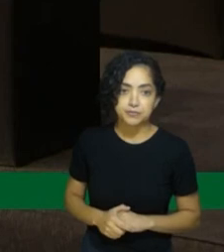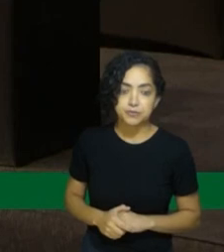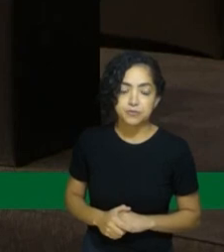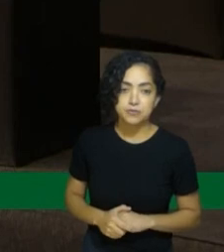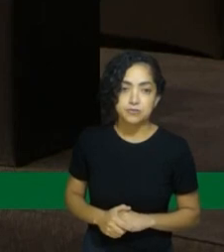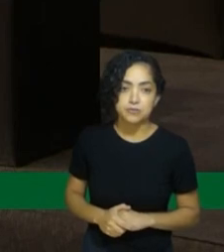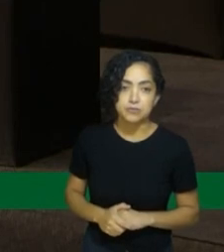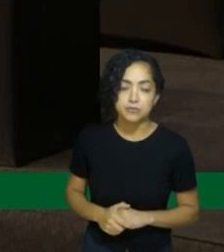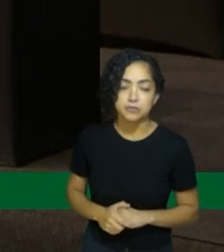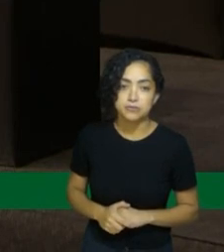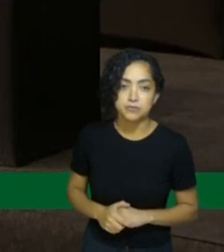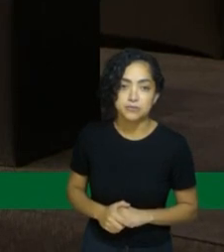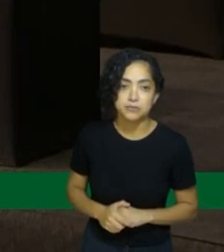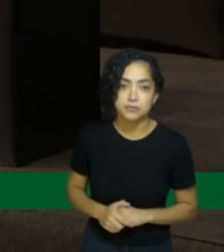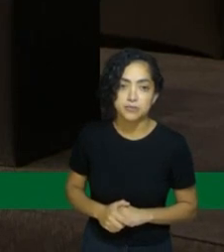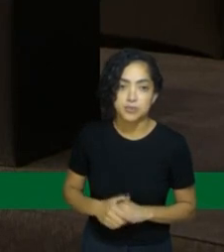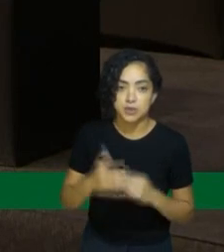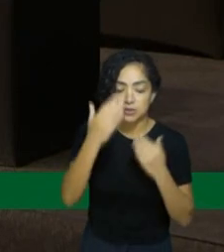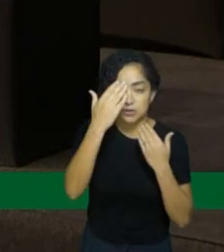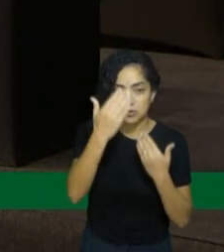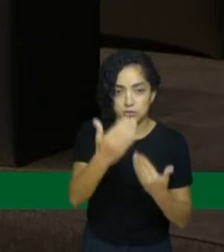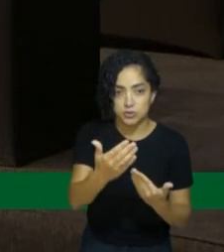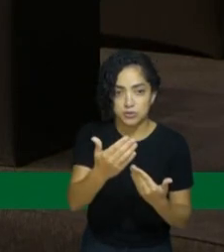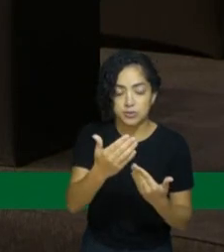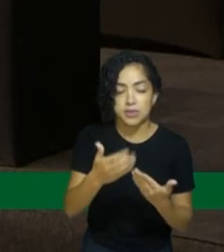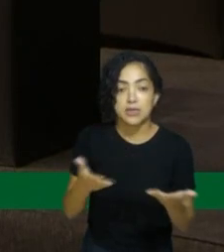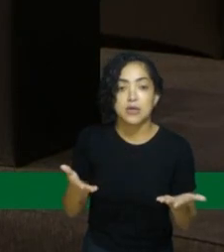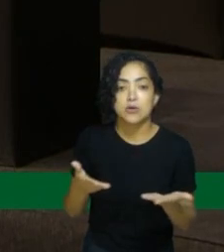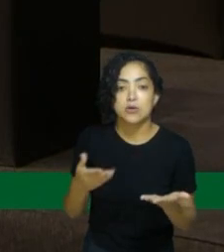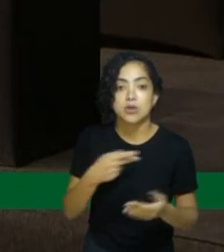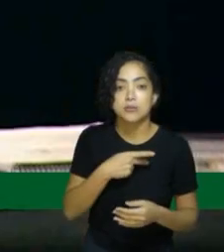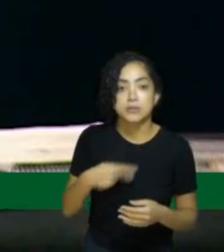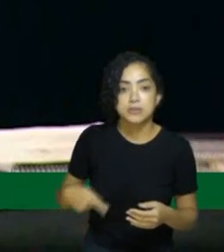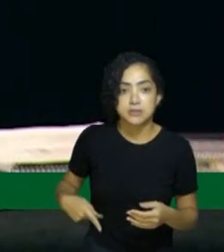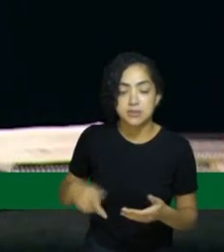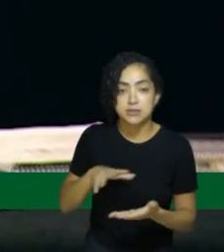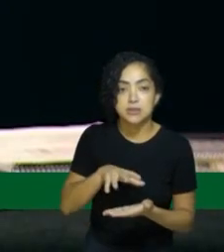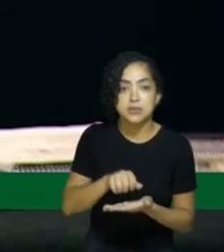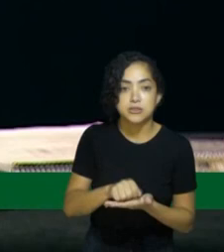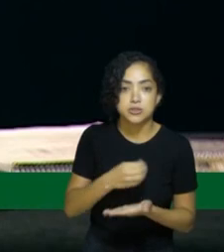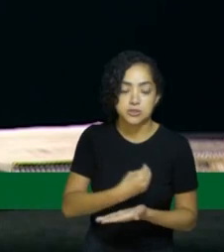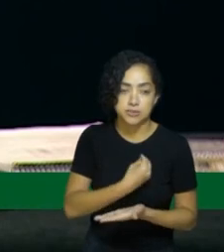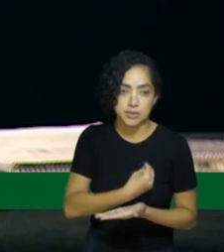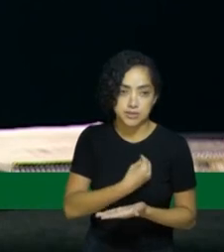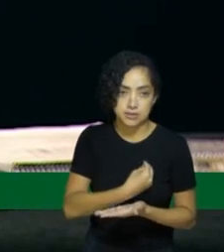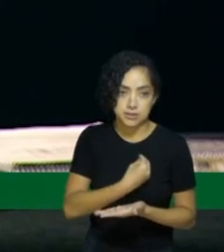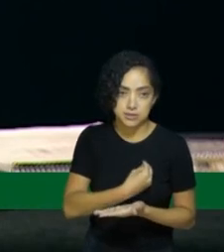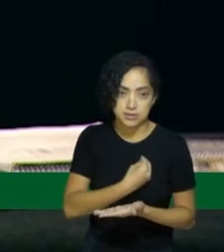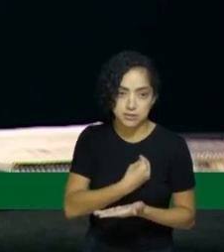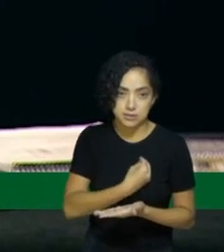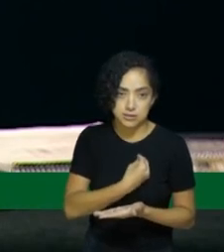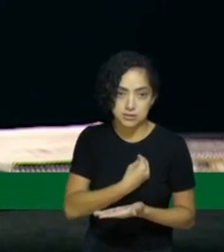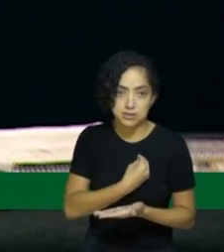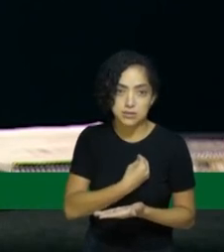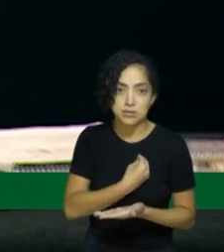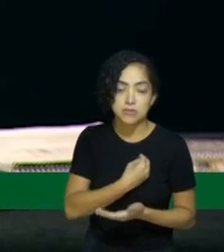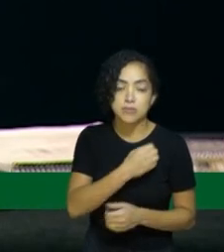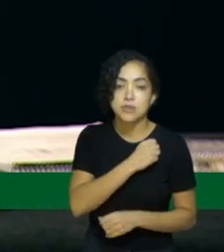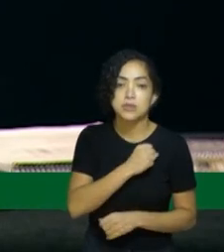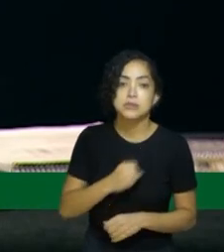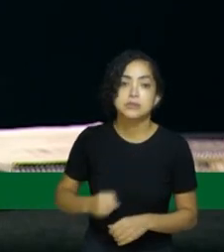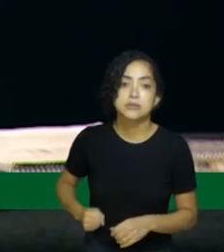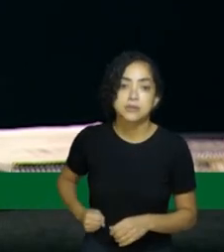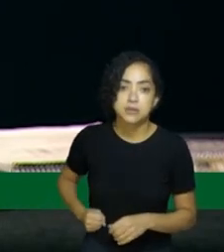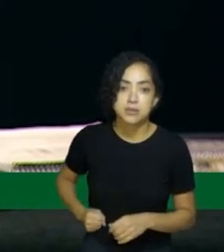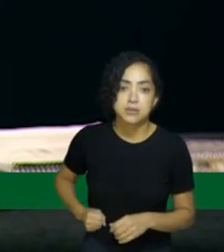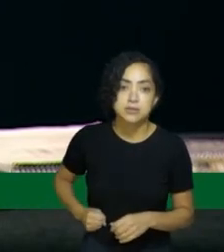obrigado muito obrigado esta presidência registra com alegria a presença do Excelentíssimo Senhor Senador da República da